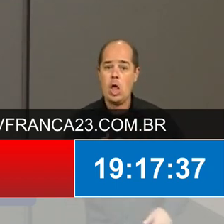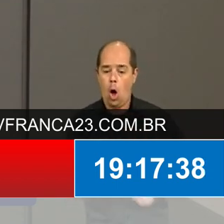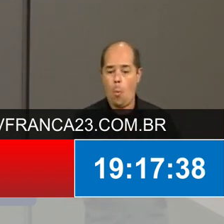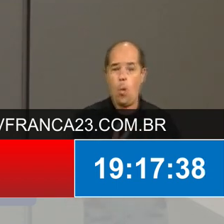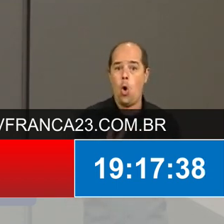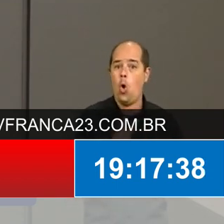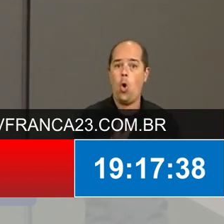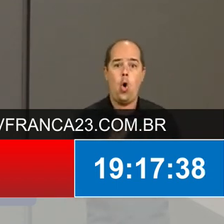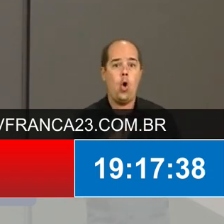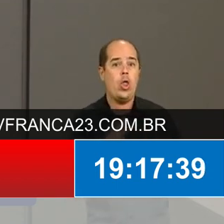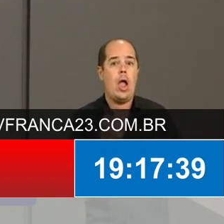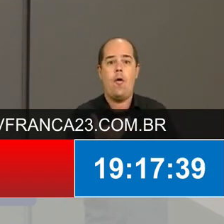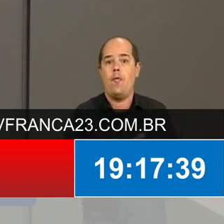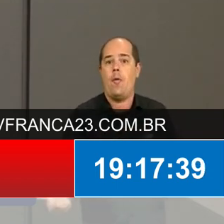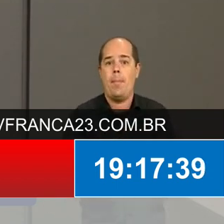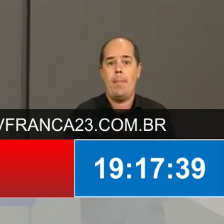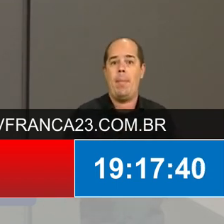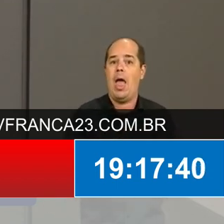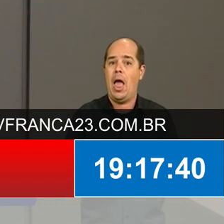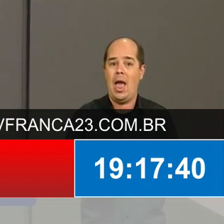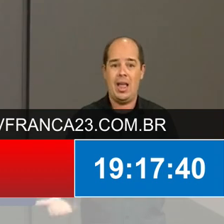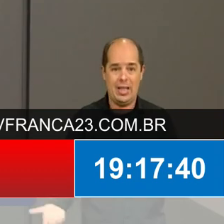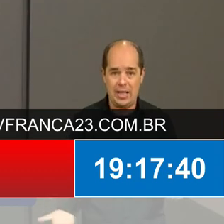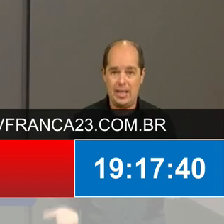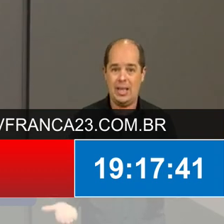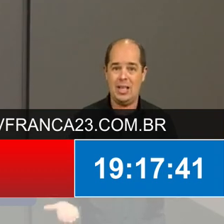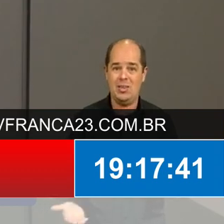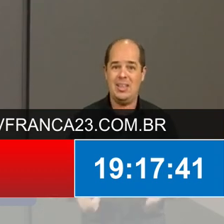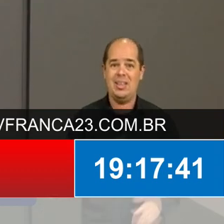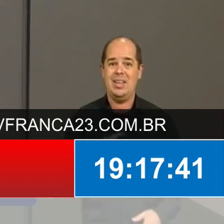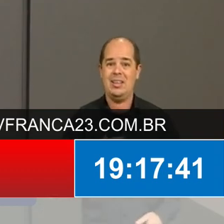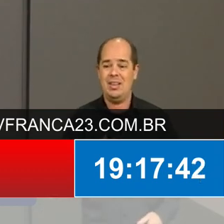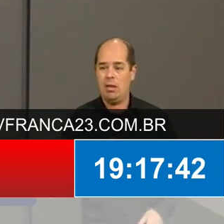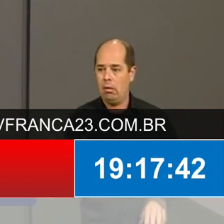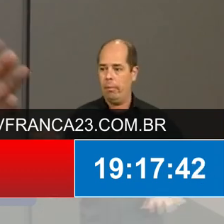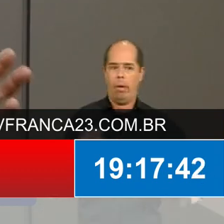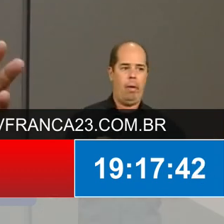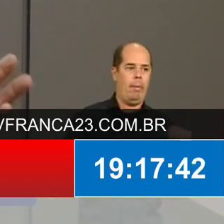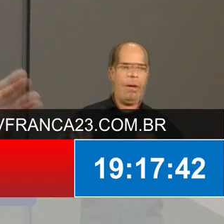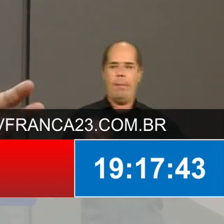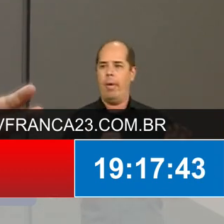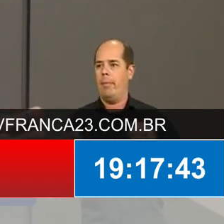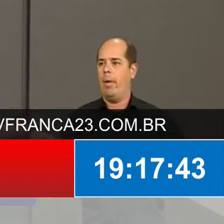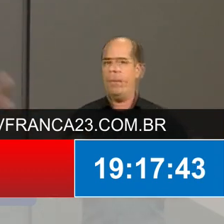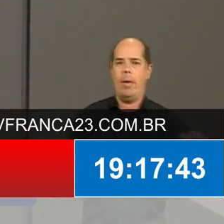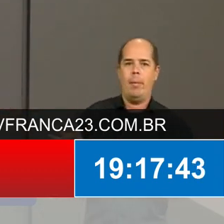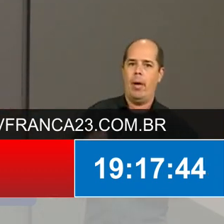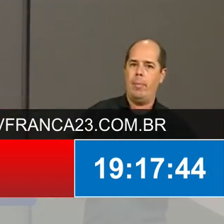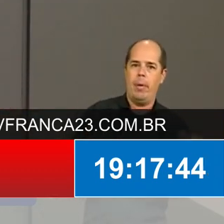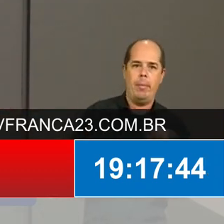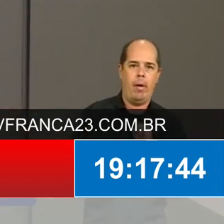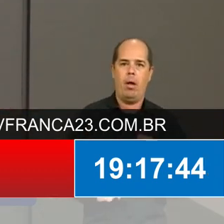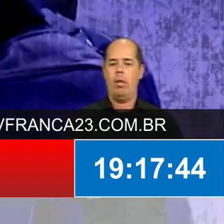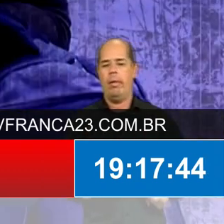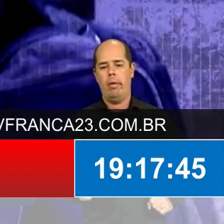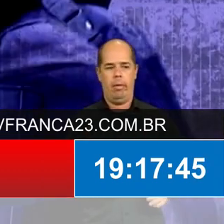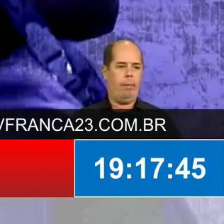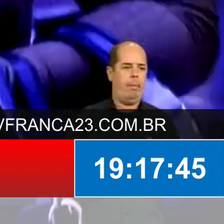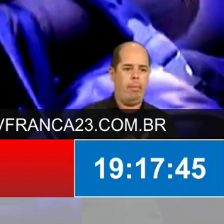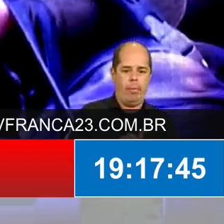vai conseguindo resolver cada infecção que tem no seu corpo, cada dano que o seu organismo resolveria sem essa